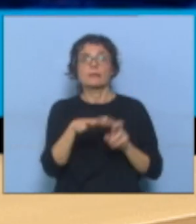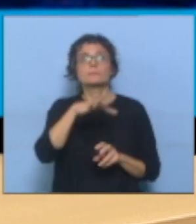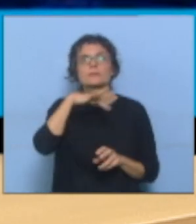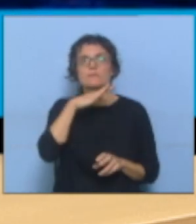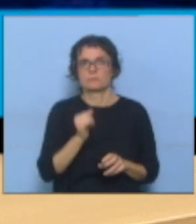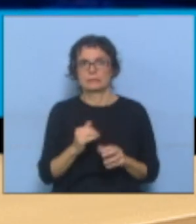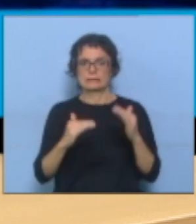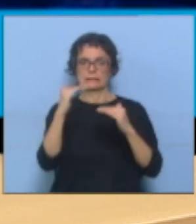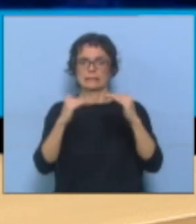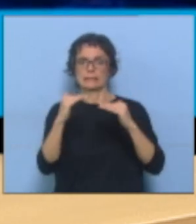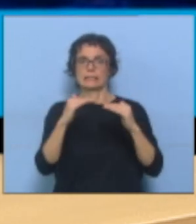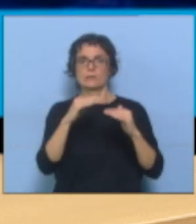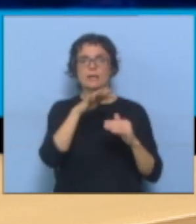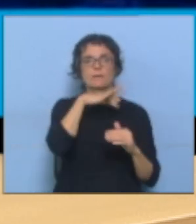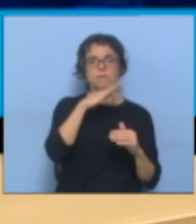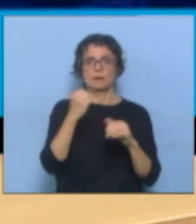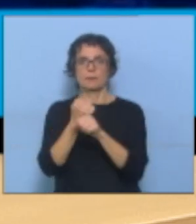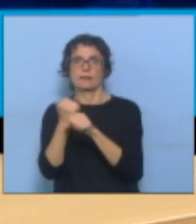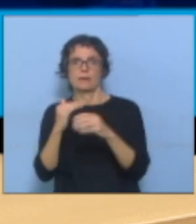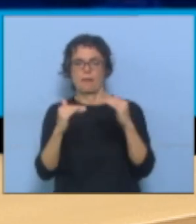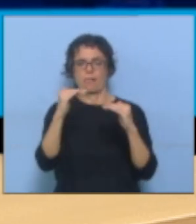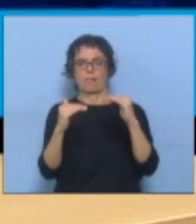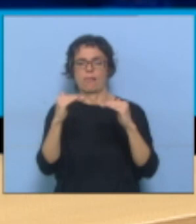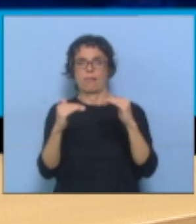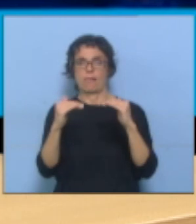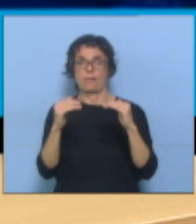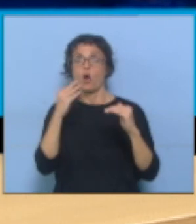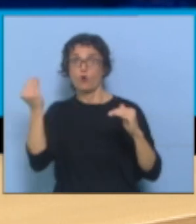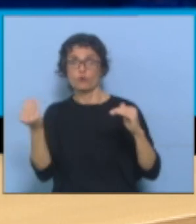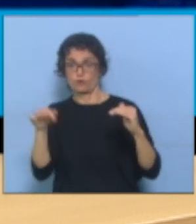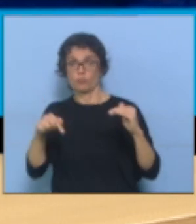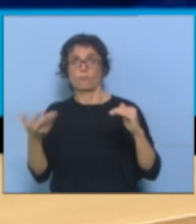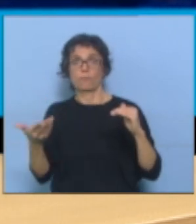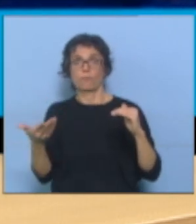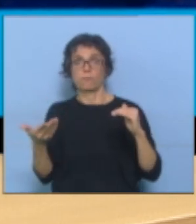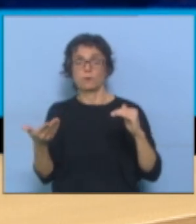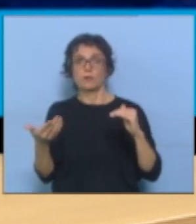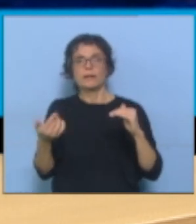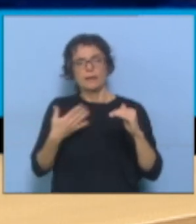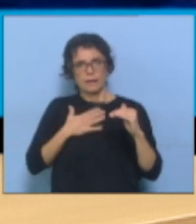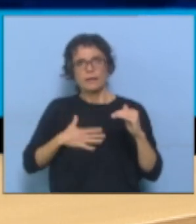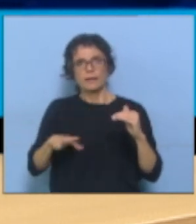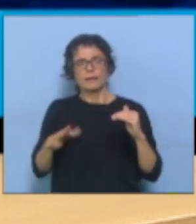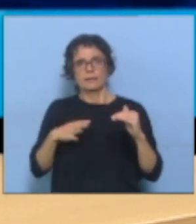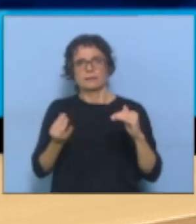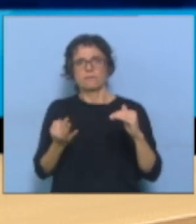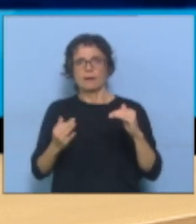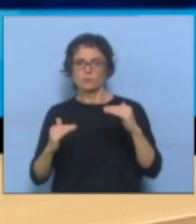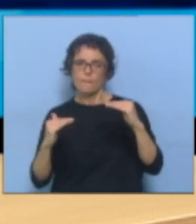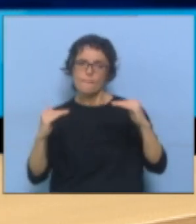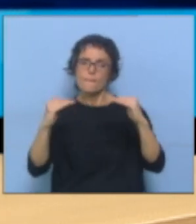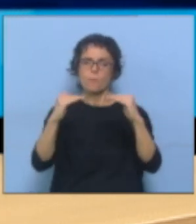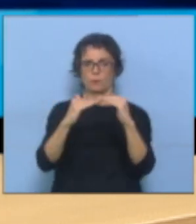equilíbrio família e trabalho, e, portanto, os jovens querem compatibilizar a sua vida pessoal, a sua vida